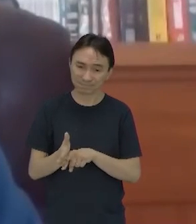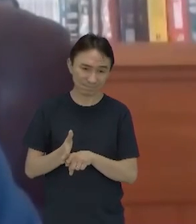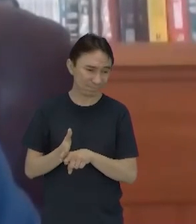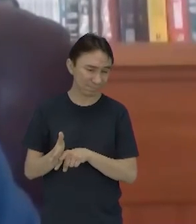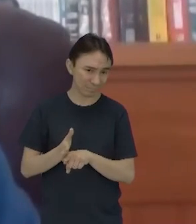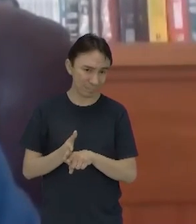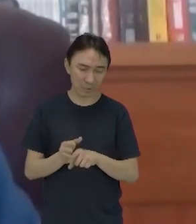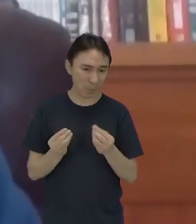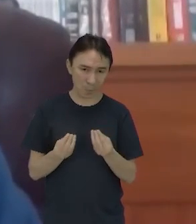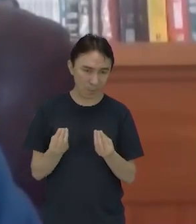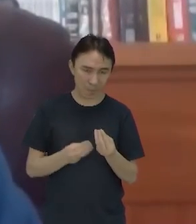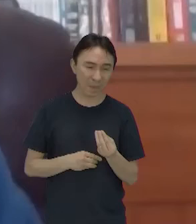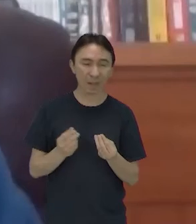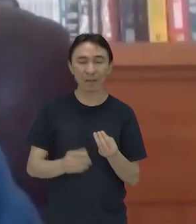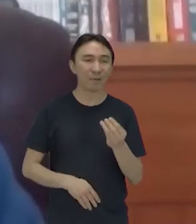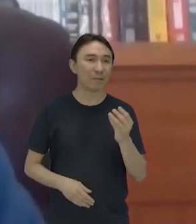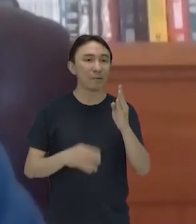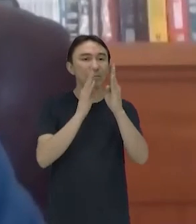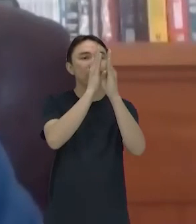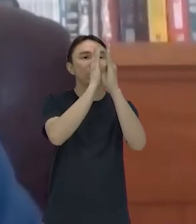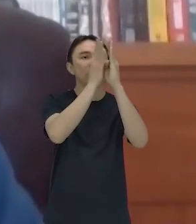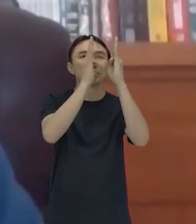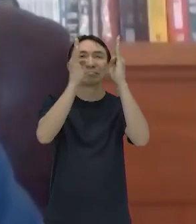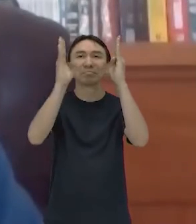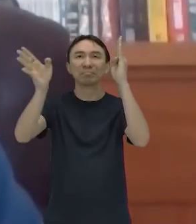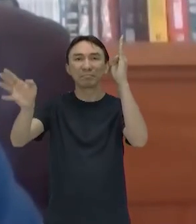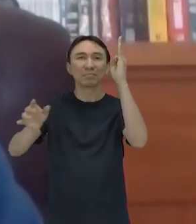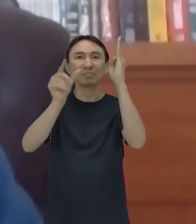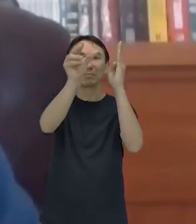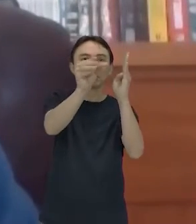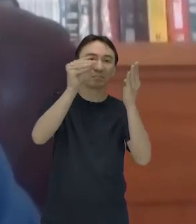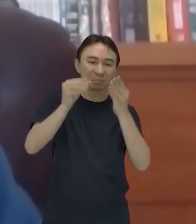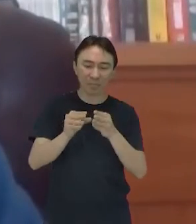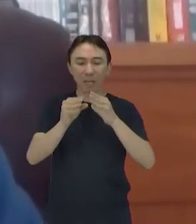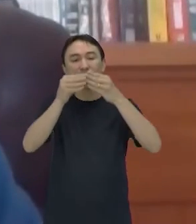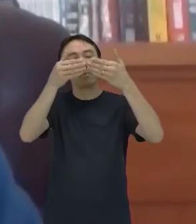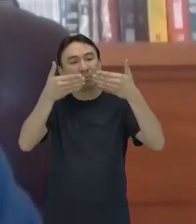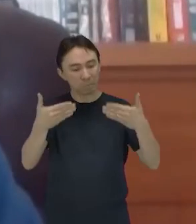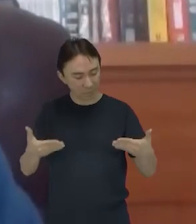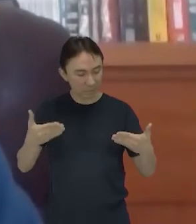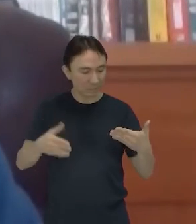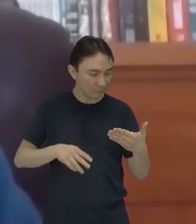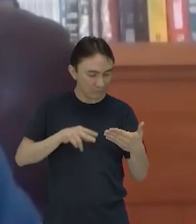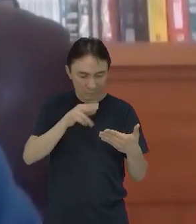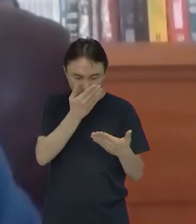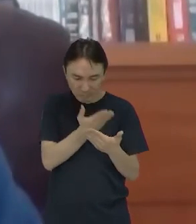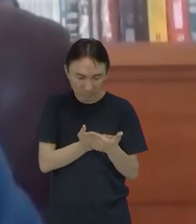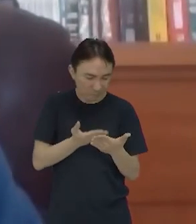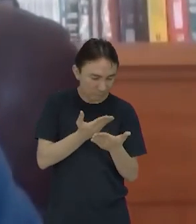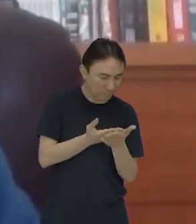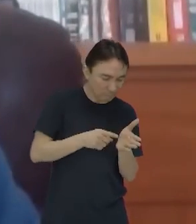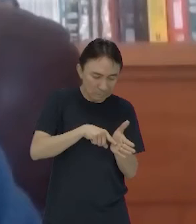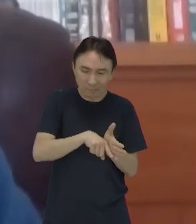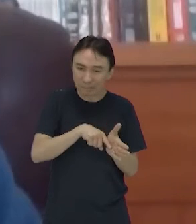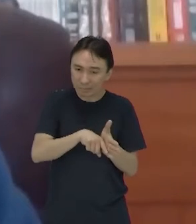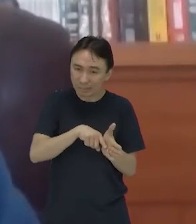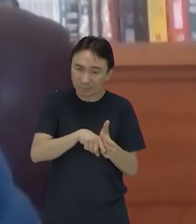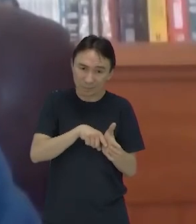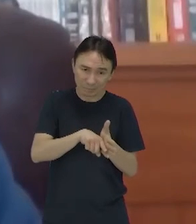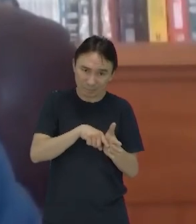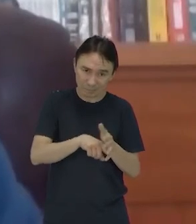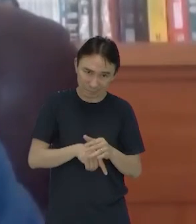até a biblioteca mais próxima. If it was something very specific, se fosse algo muito